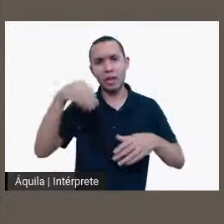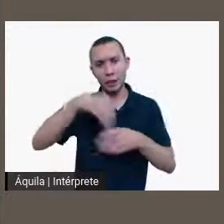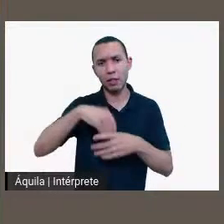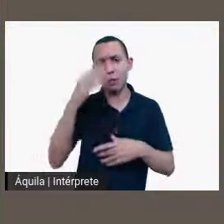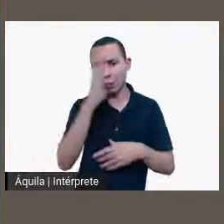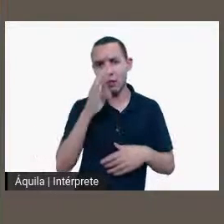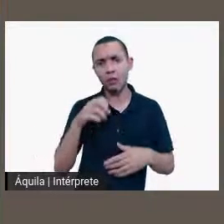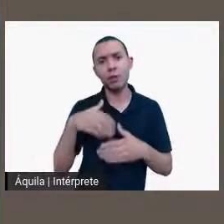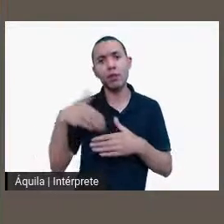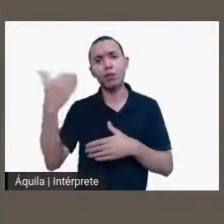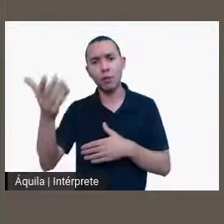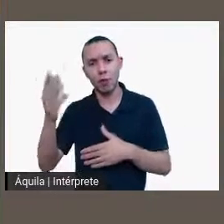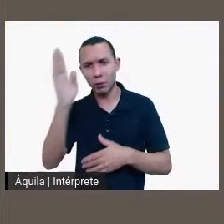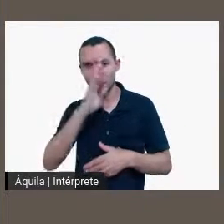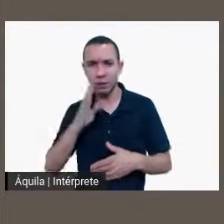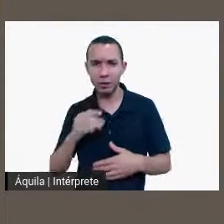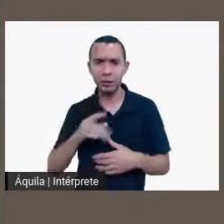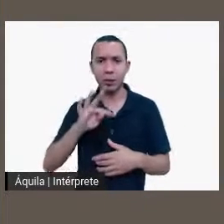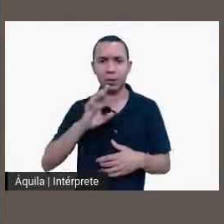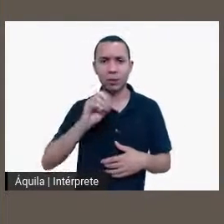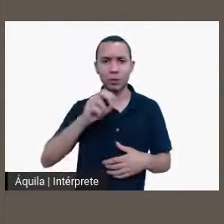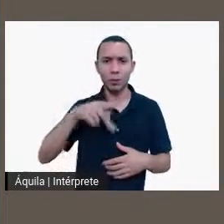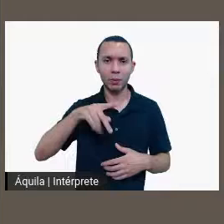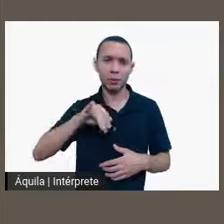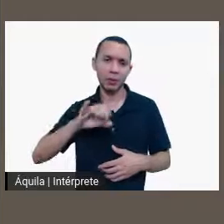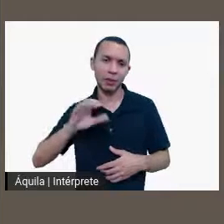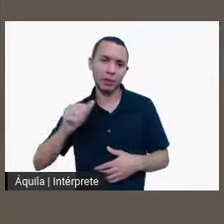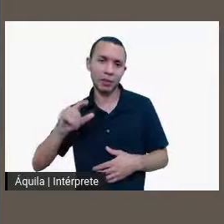linha antropofágico-tropicalista. Então,